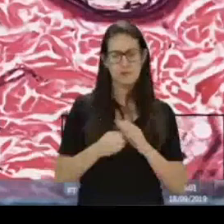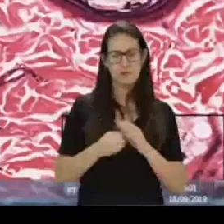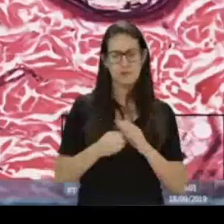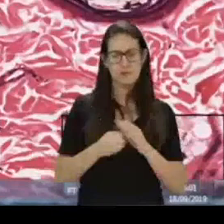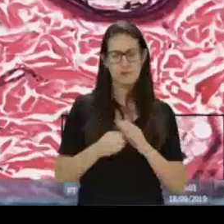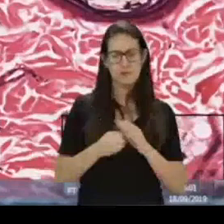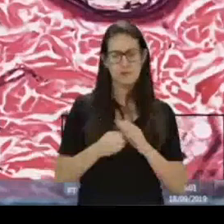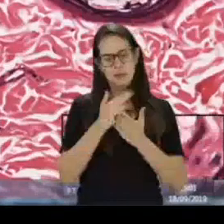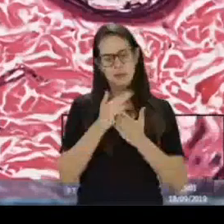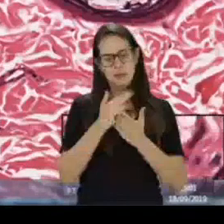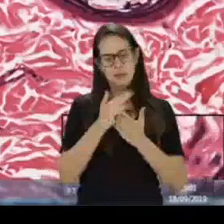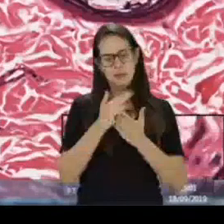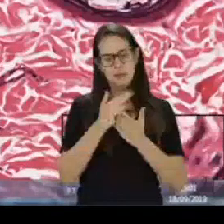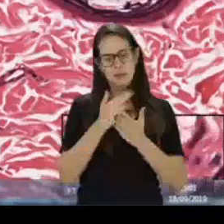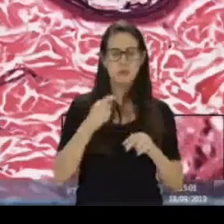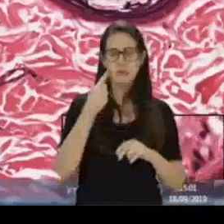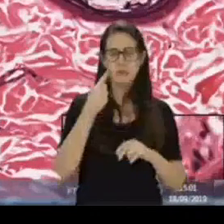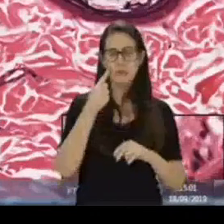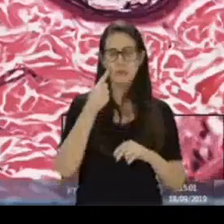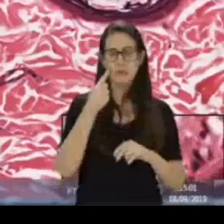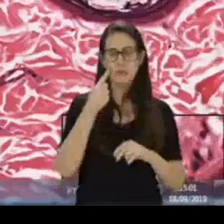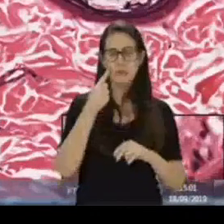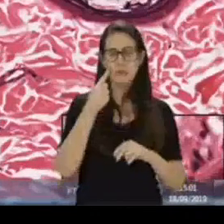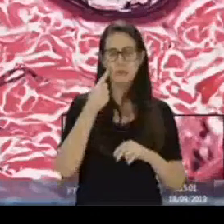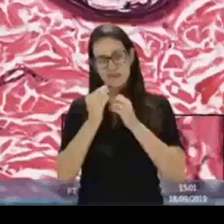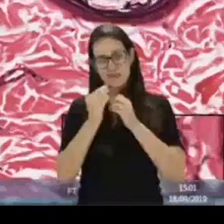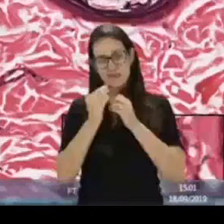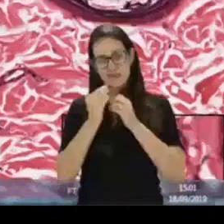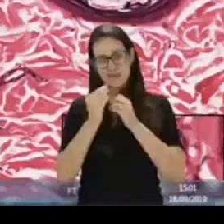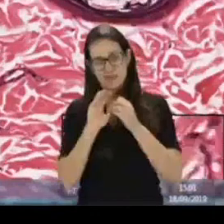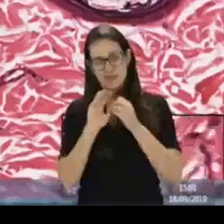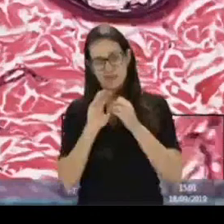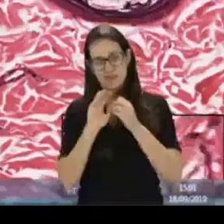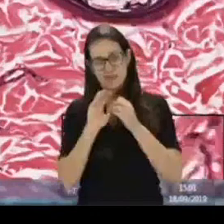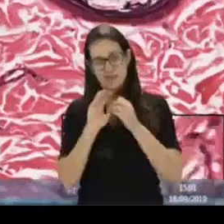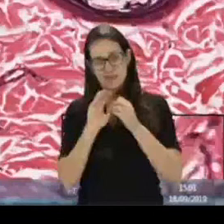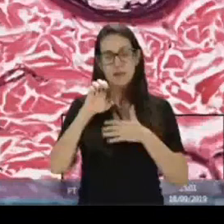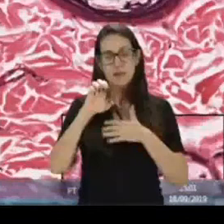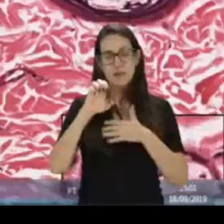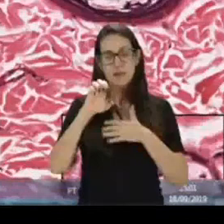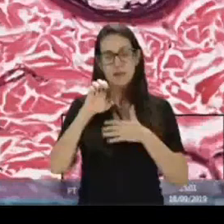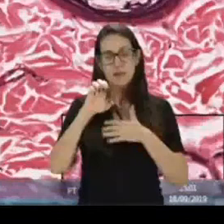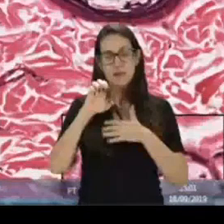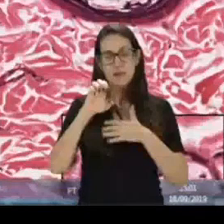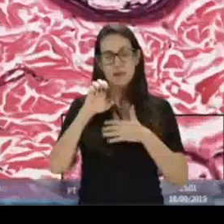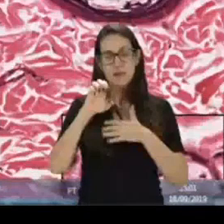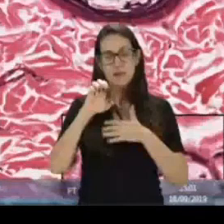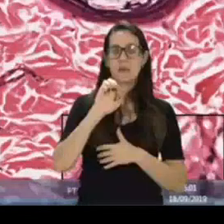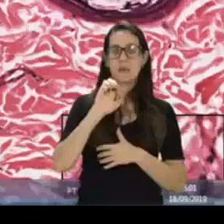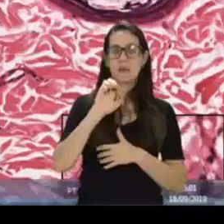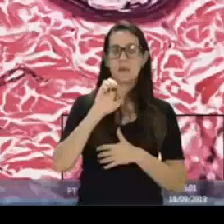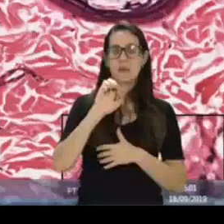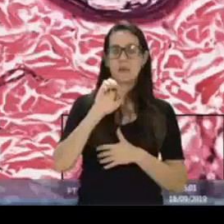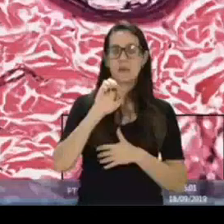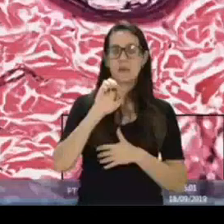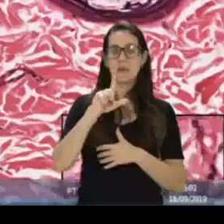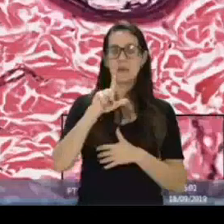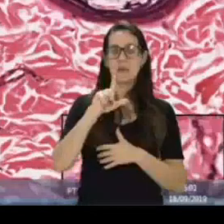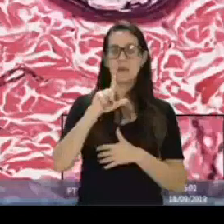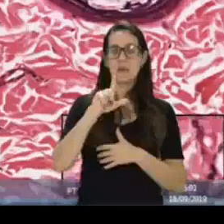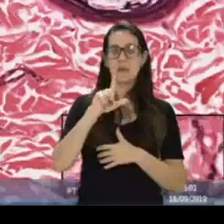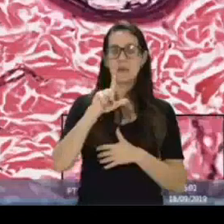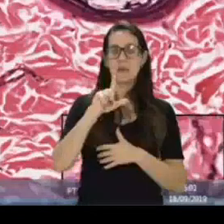aqui eu tenho uma glândula sendo revestida por um tecido epitelial, e eu tenho aqui a